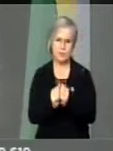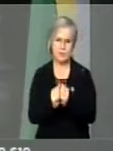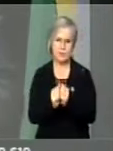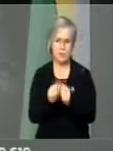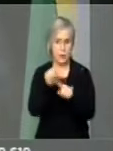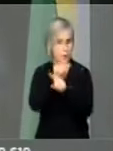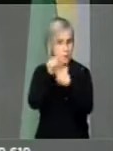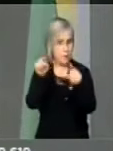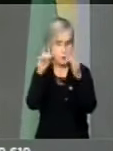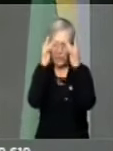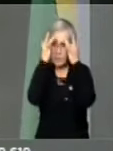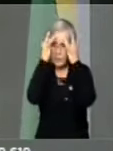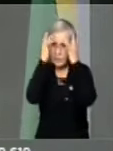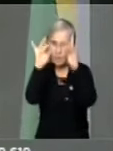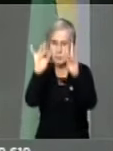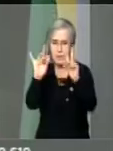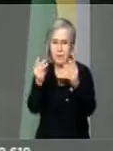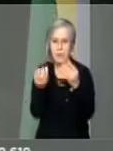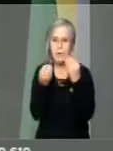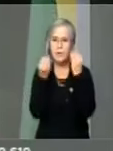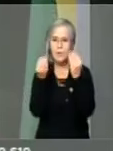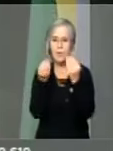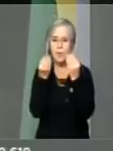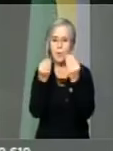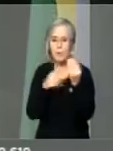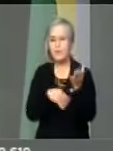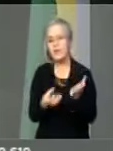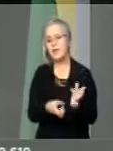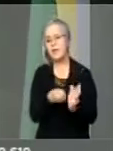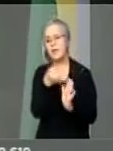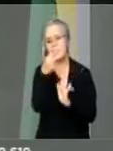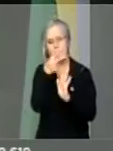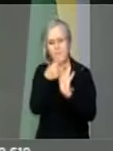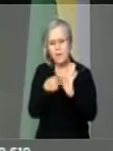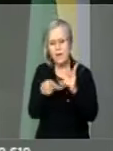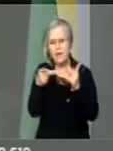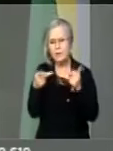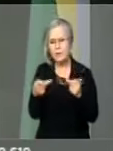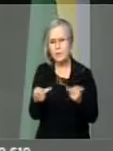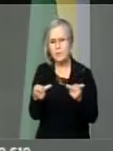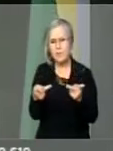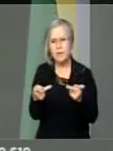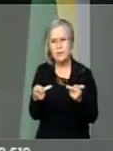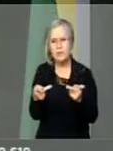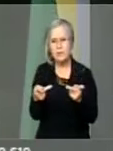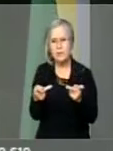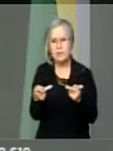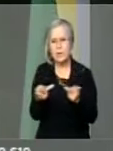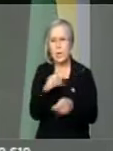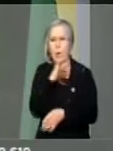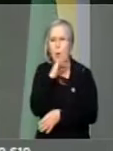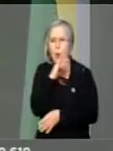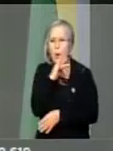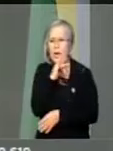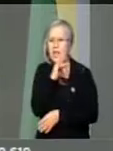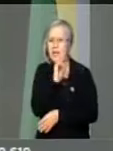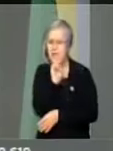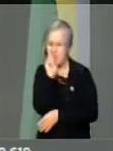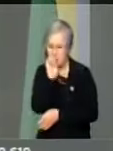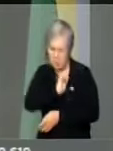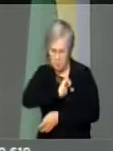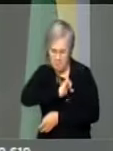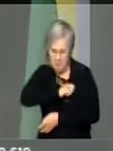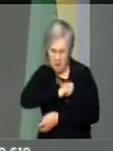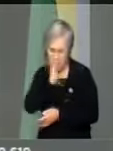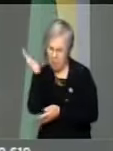não sabem como existem projetos maquiavélicos, sórdidos, que querem